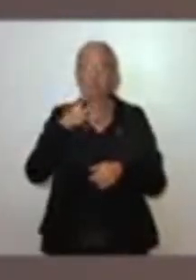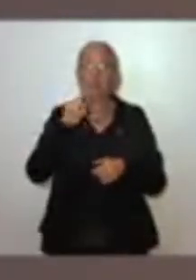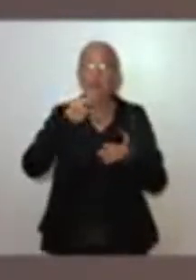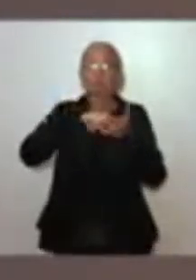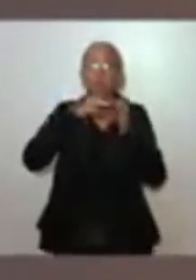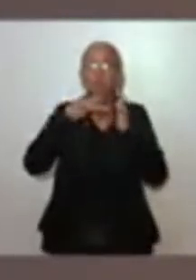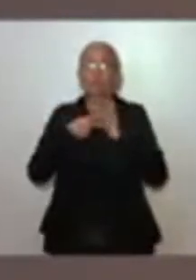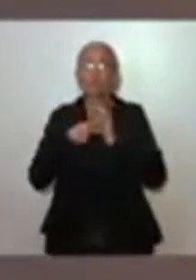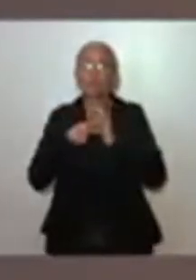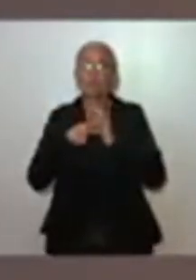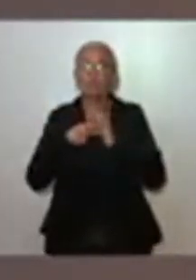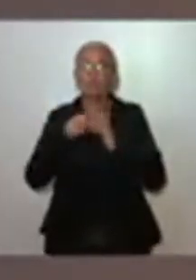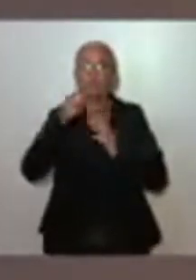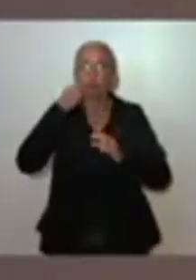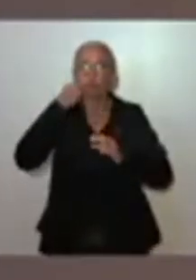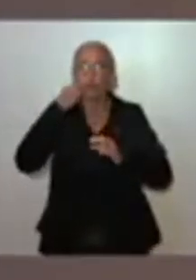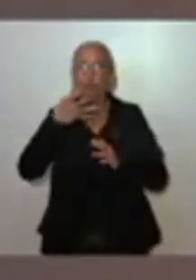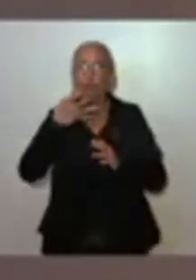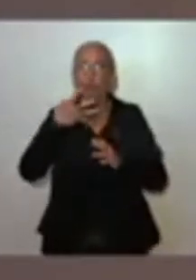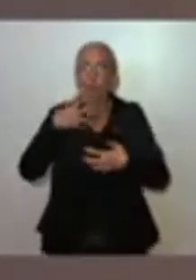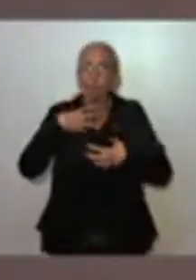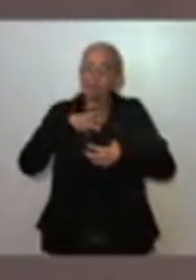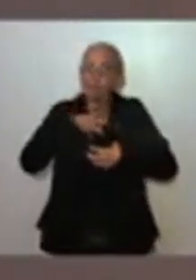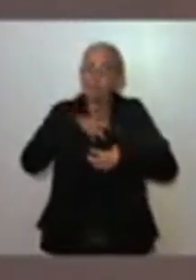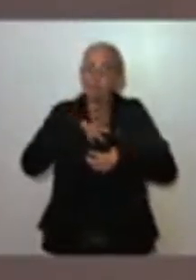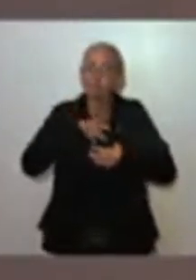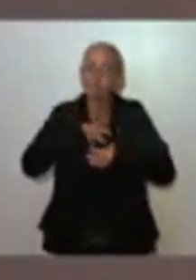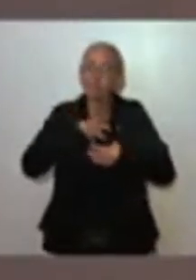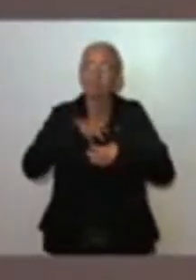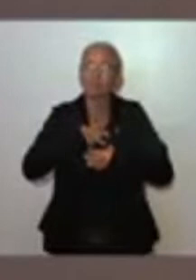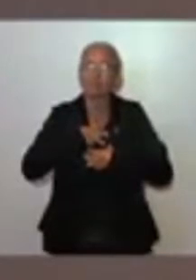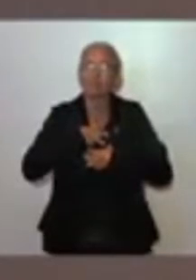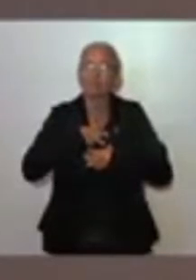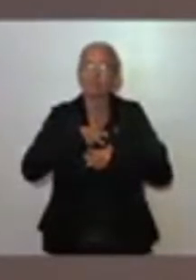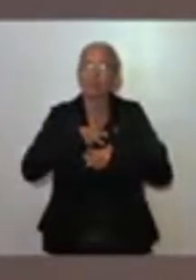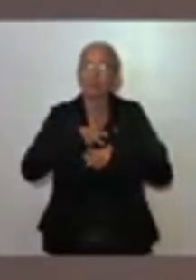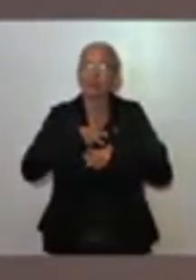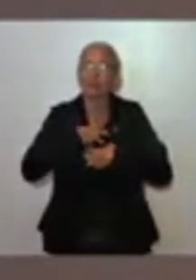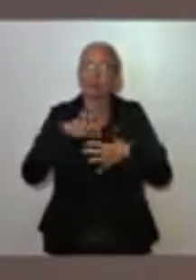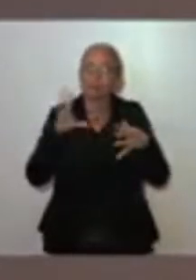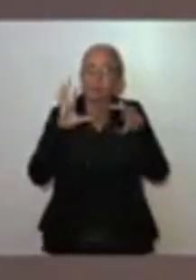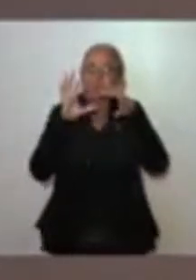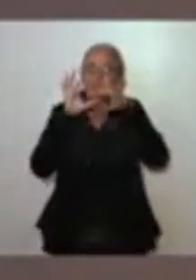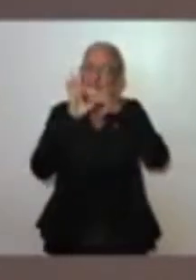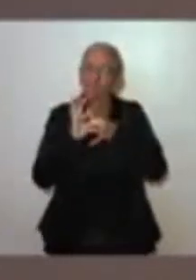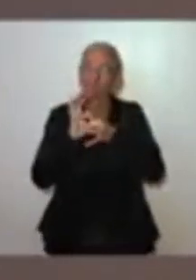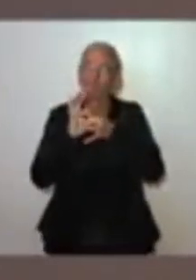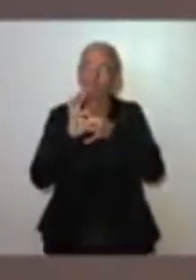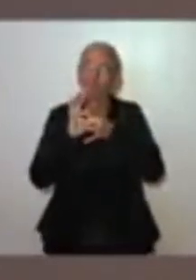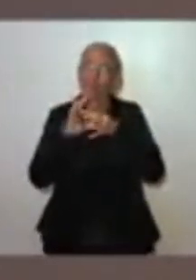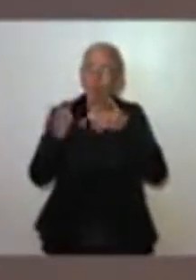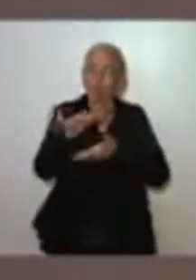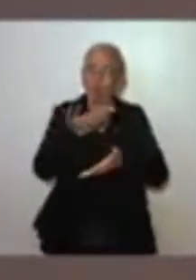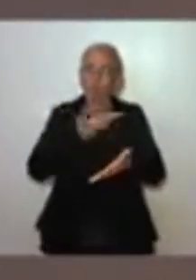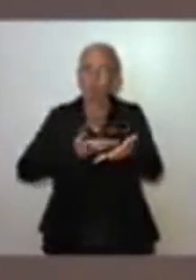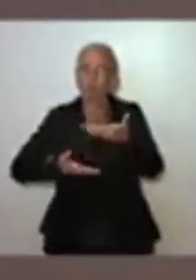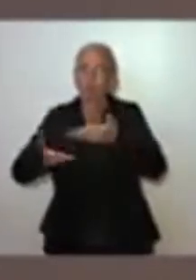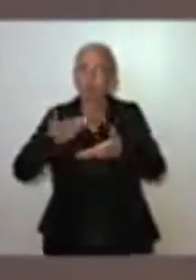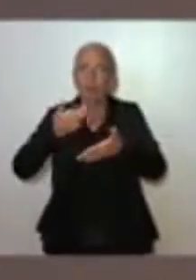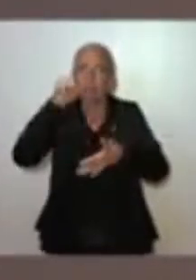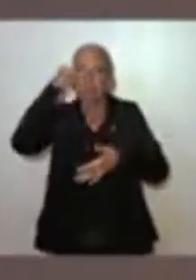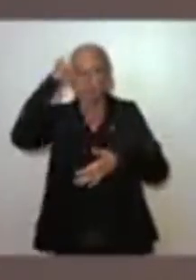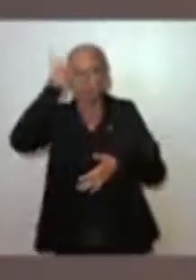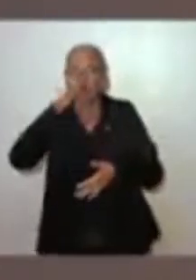significa ter bons sentimentos ter espírito de fraternidade não fazer mal aos